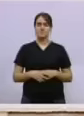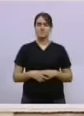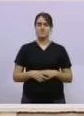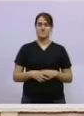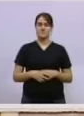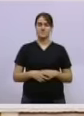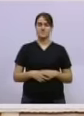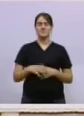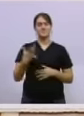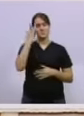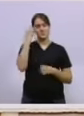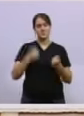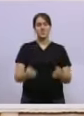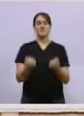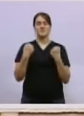todo mundo